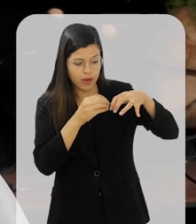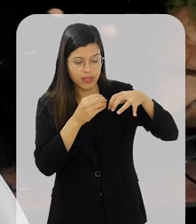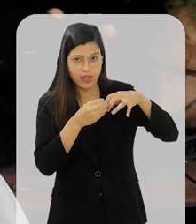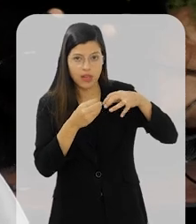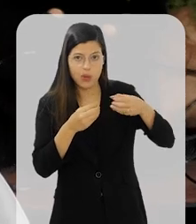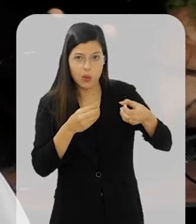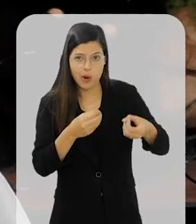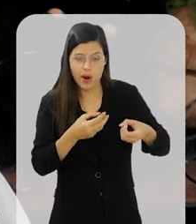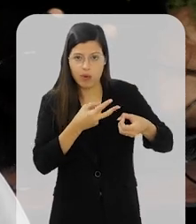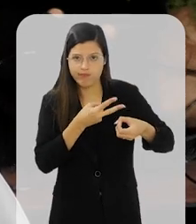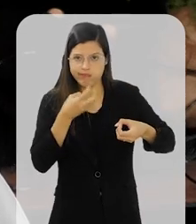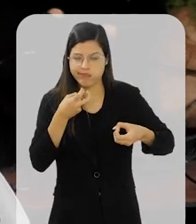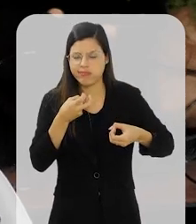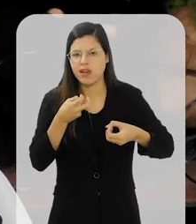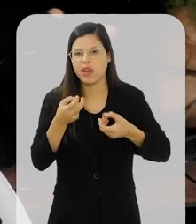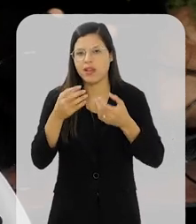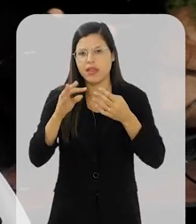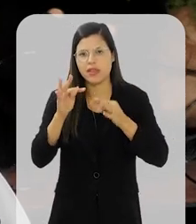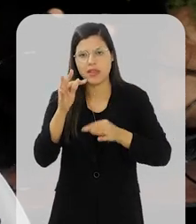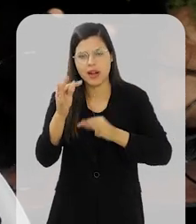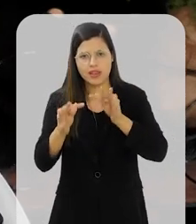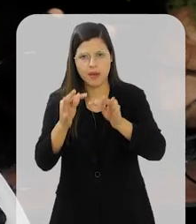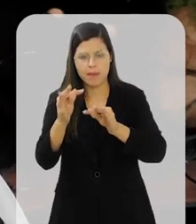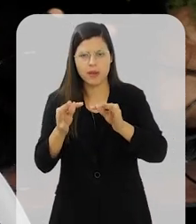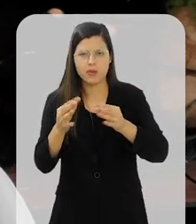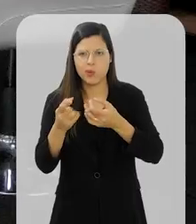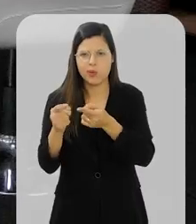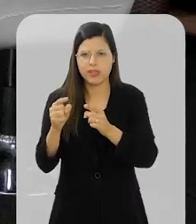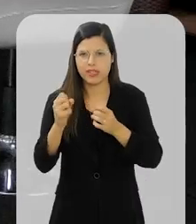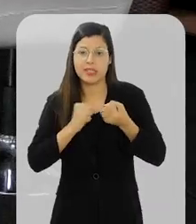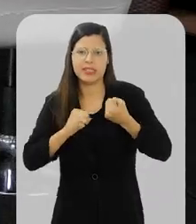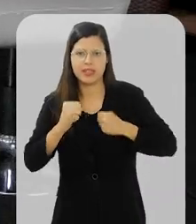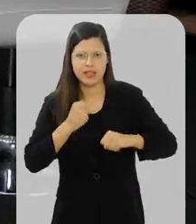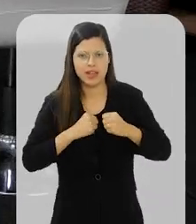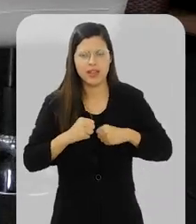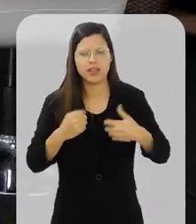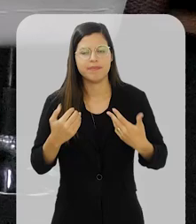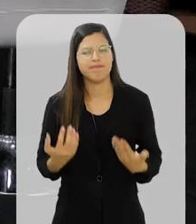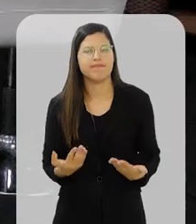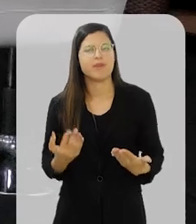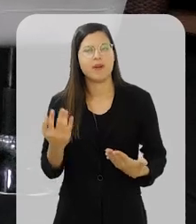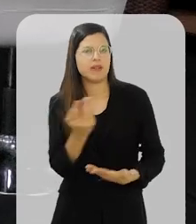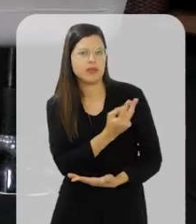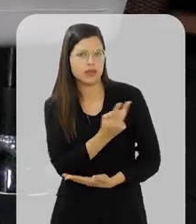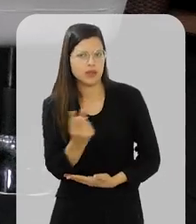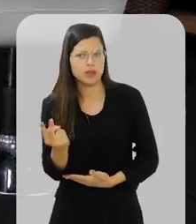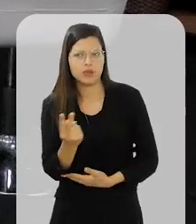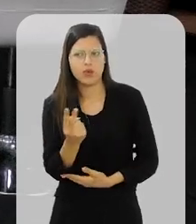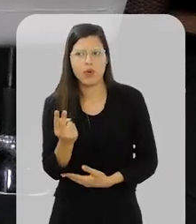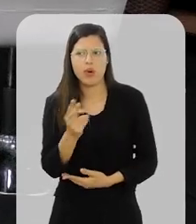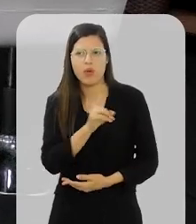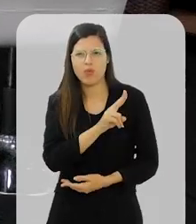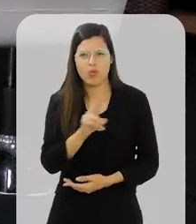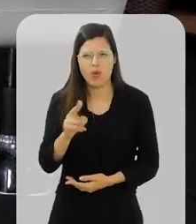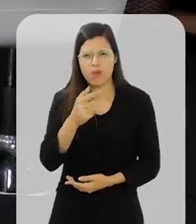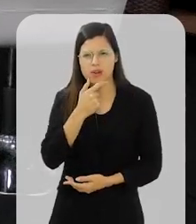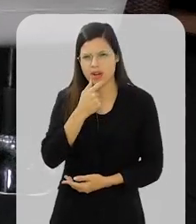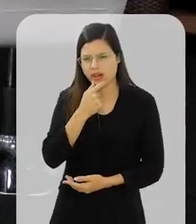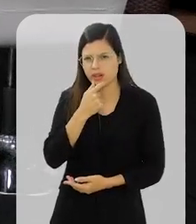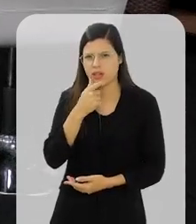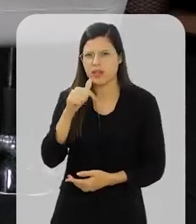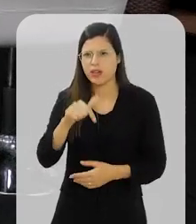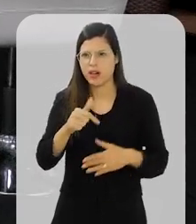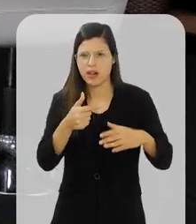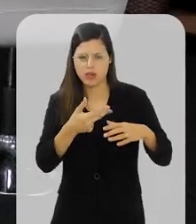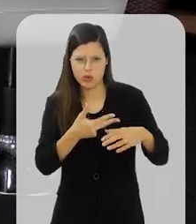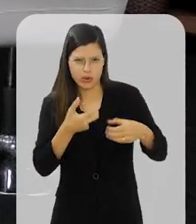do açaí para o tratamento contra a ansiedade. Cristiane e Graziele, vocês deram um nome, né, em